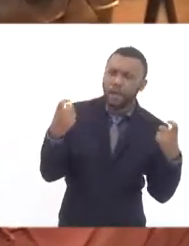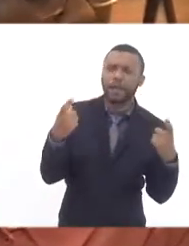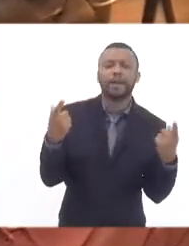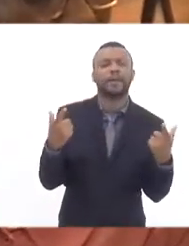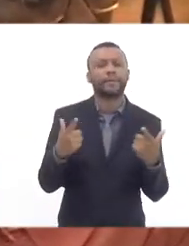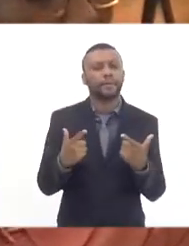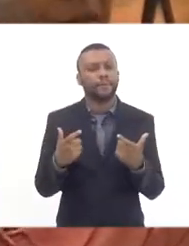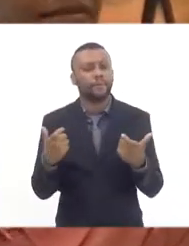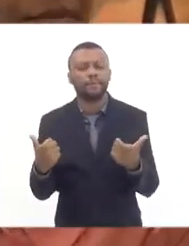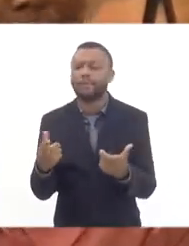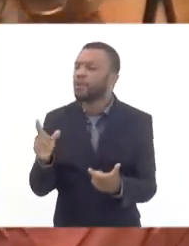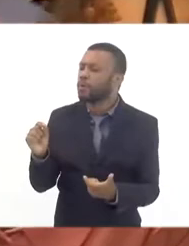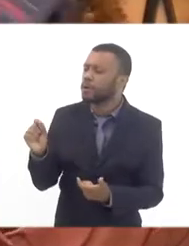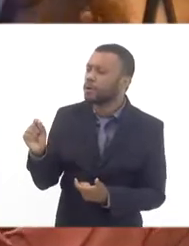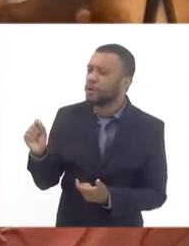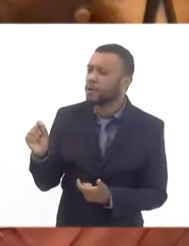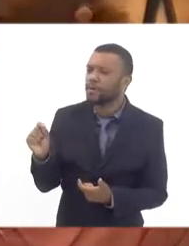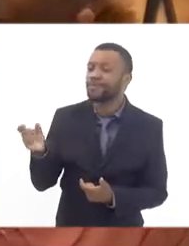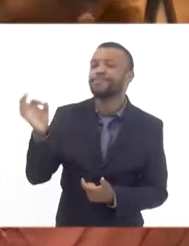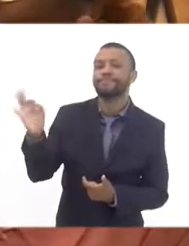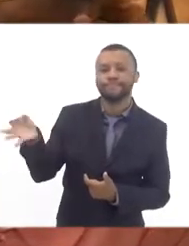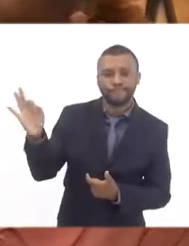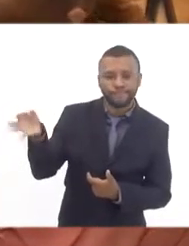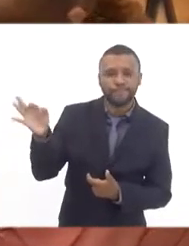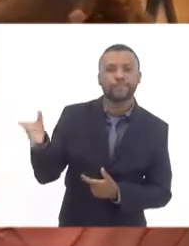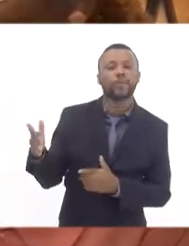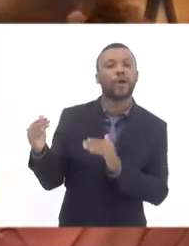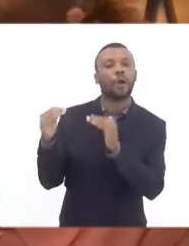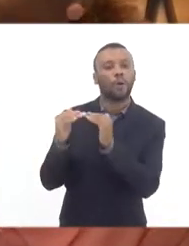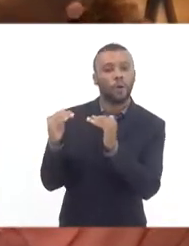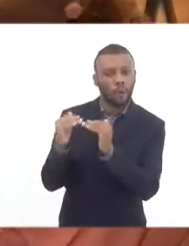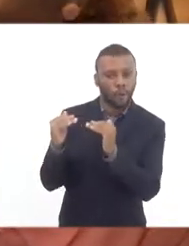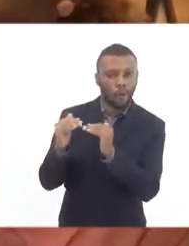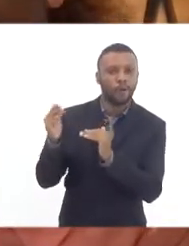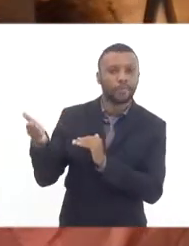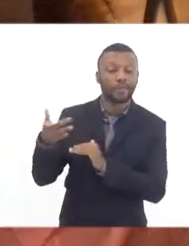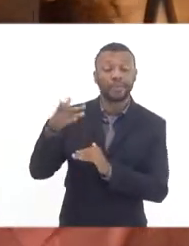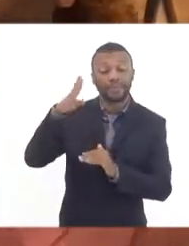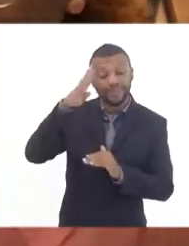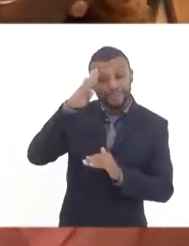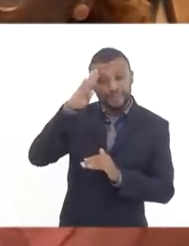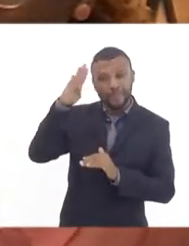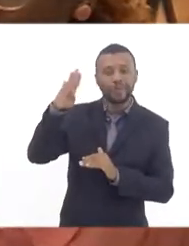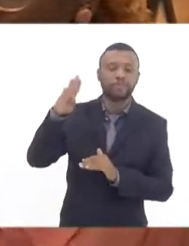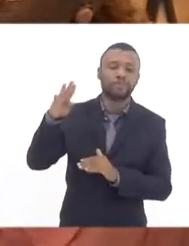oi, isso exatamente, esse é um grande ponto.